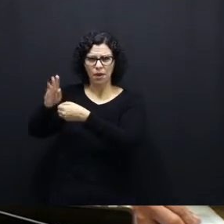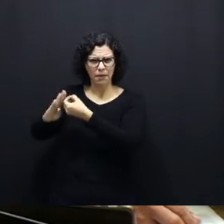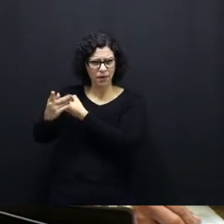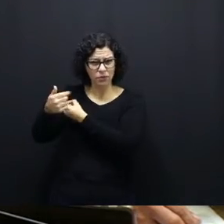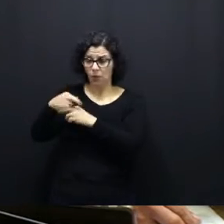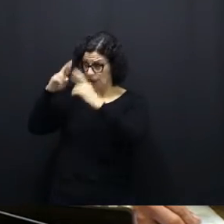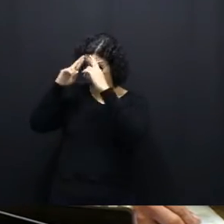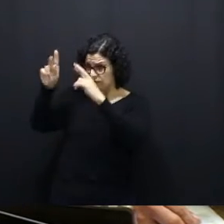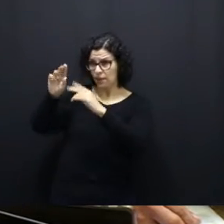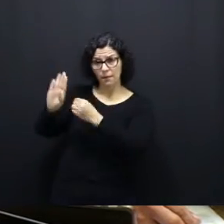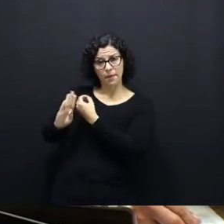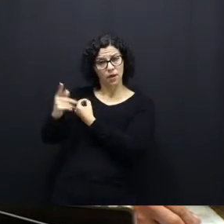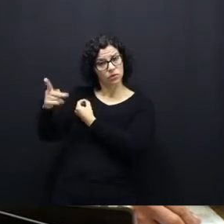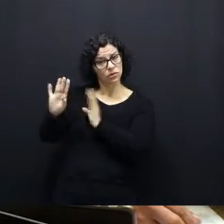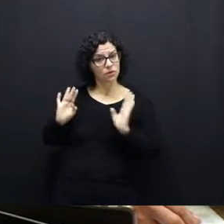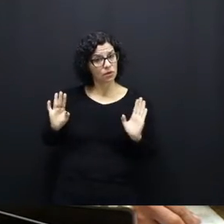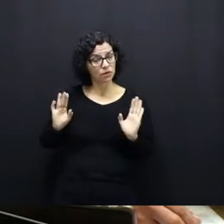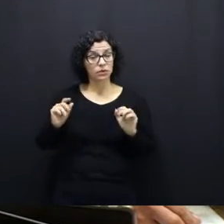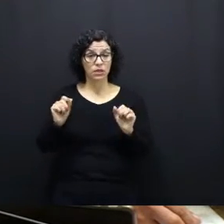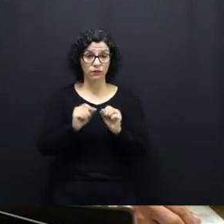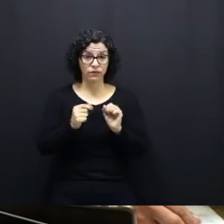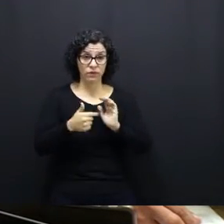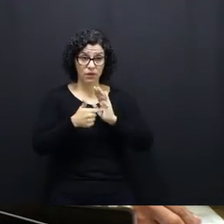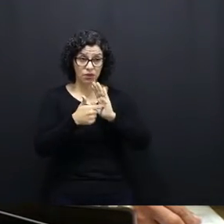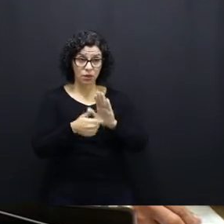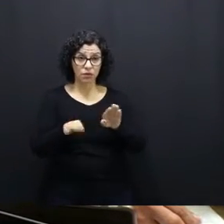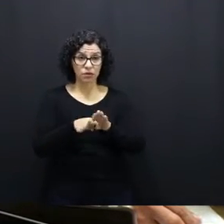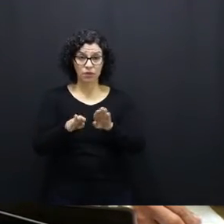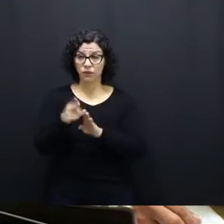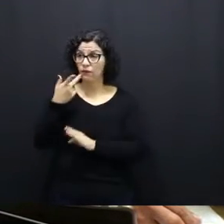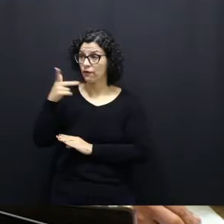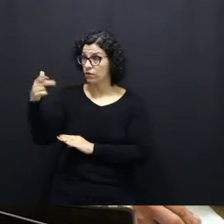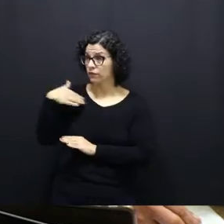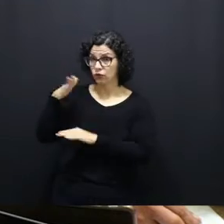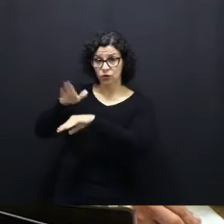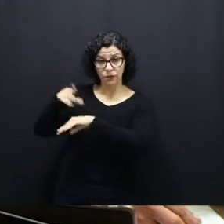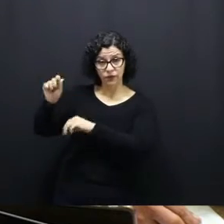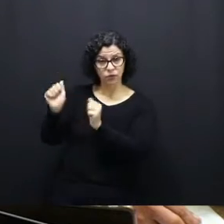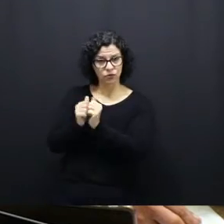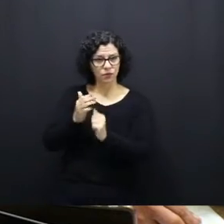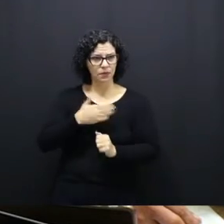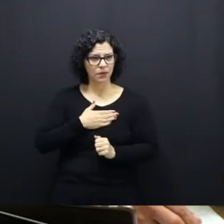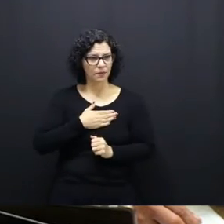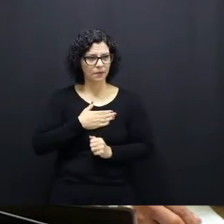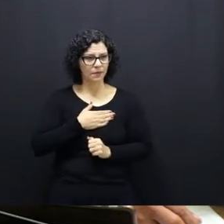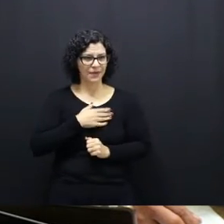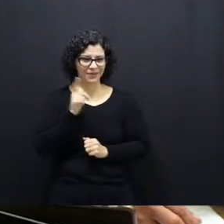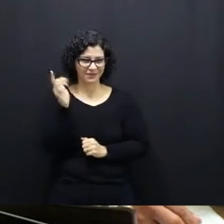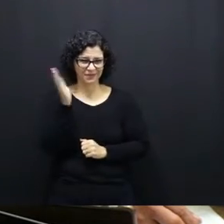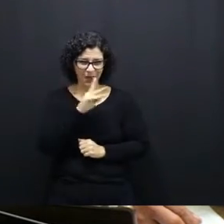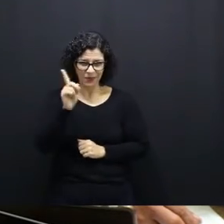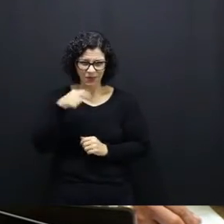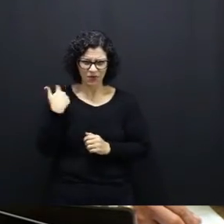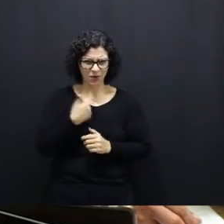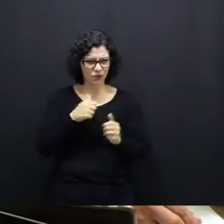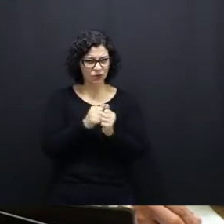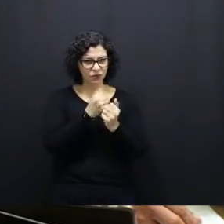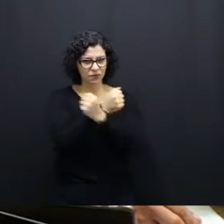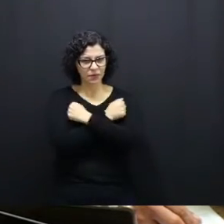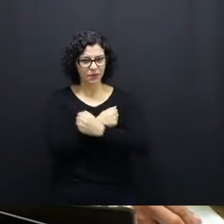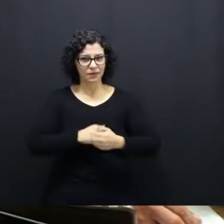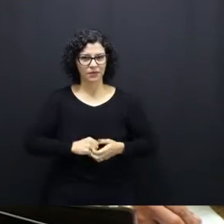companheiro lá eu se eu for um dia fazer alguma indicação eu vou pedir para o senhor tá junto comigo tá mas não leve a mal tá bom tamo junto um